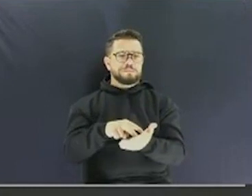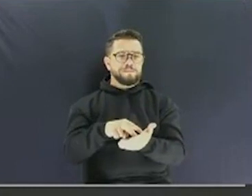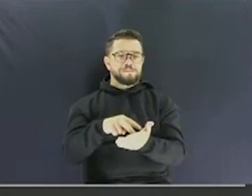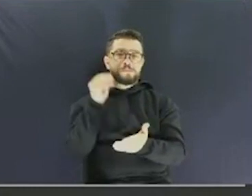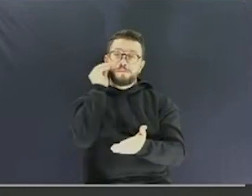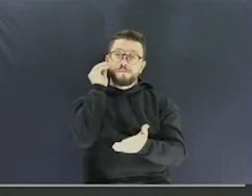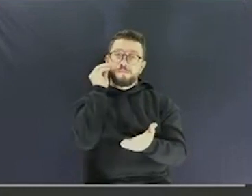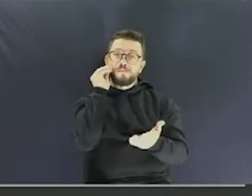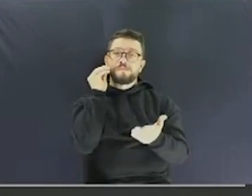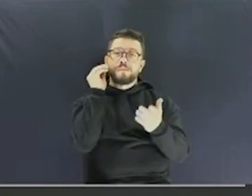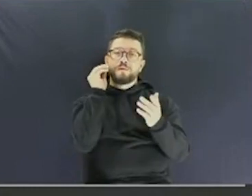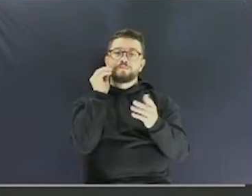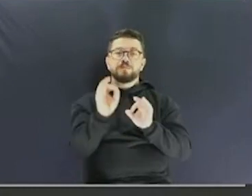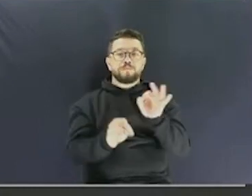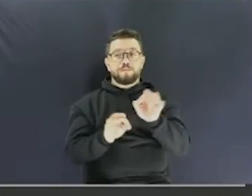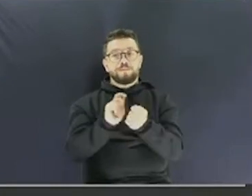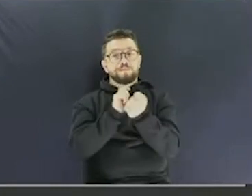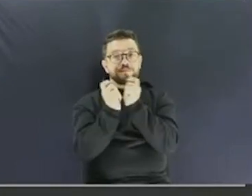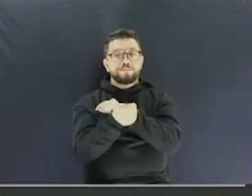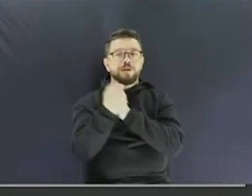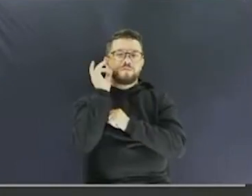os produtores e conseguir atingir a meta.